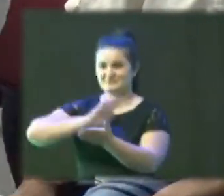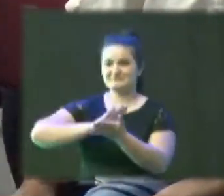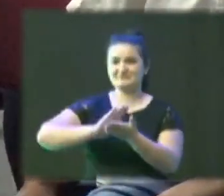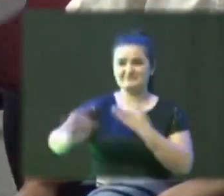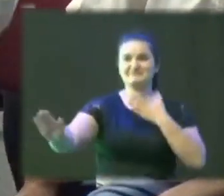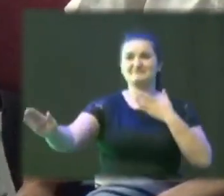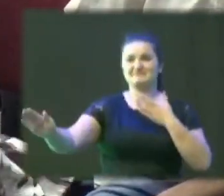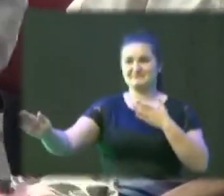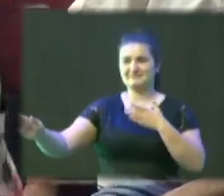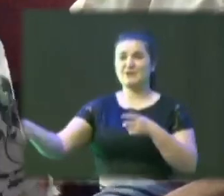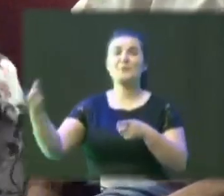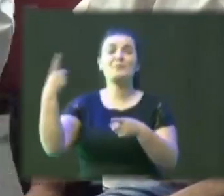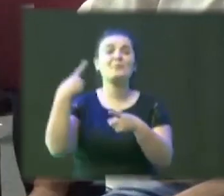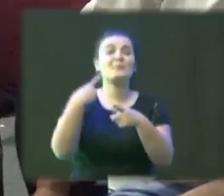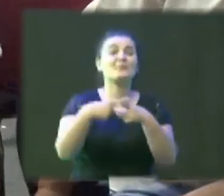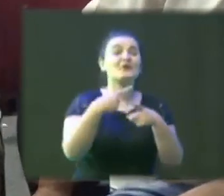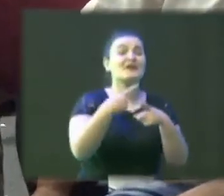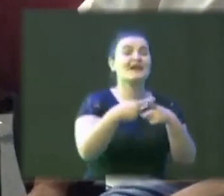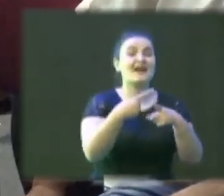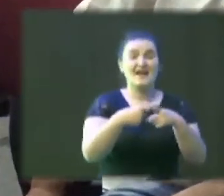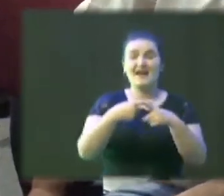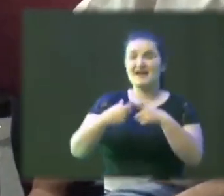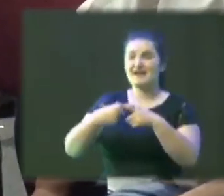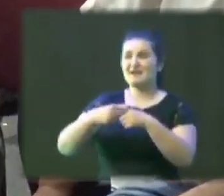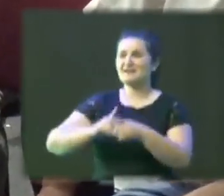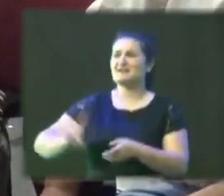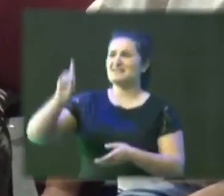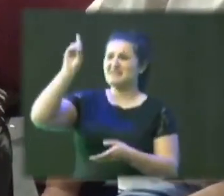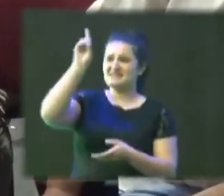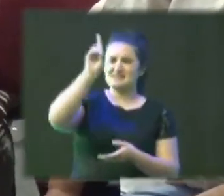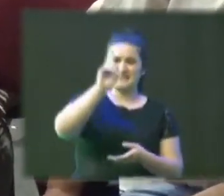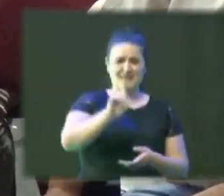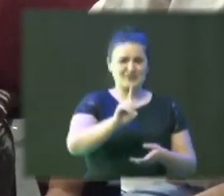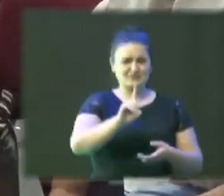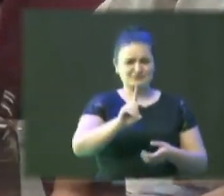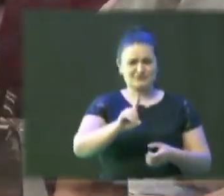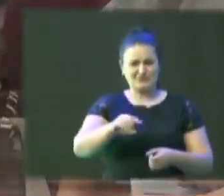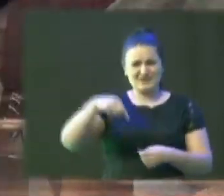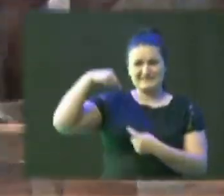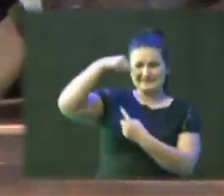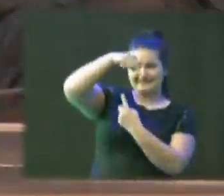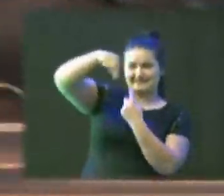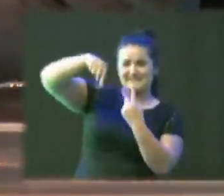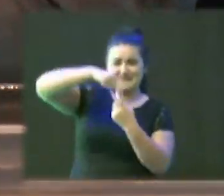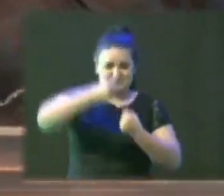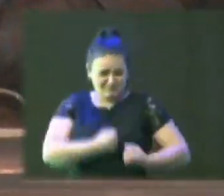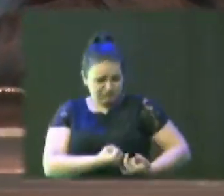É fogo santo, é labareda.